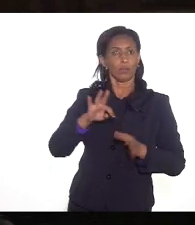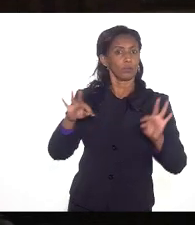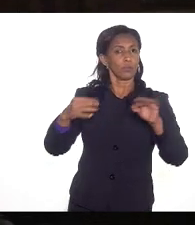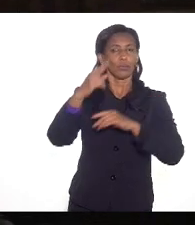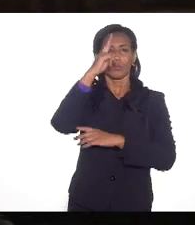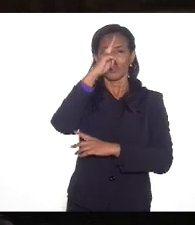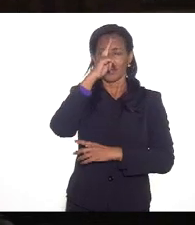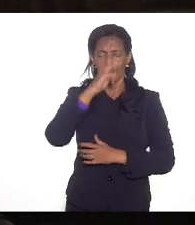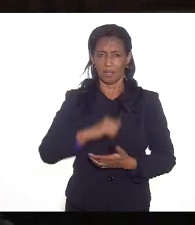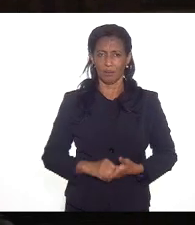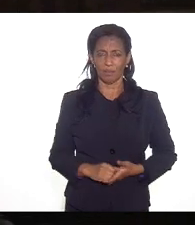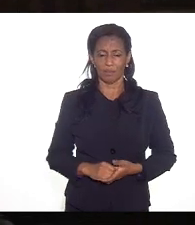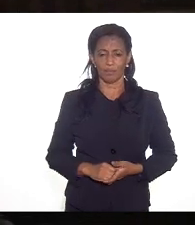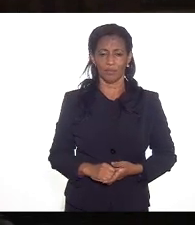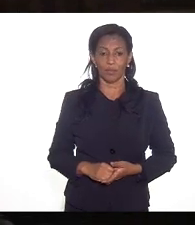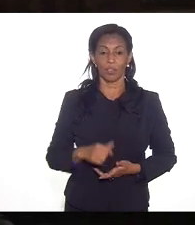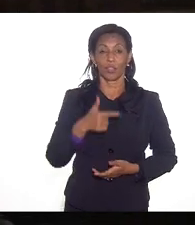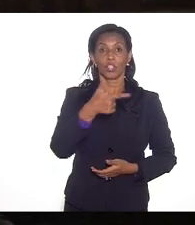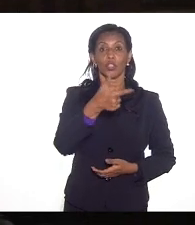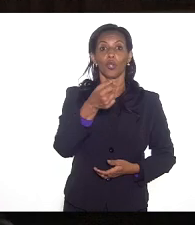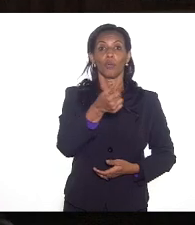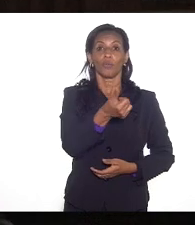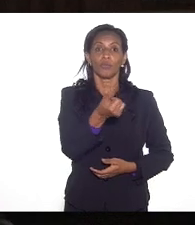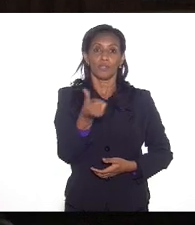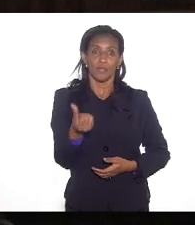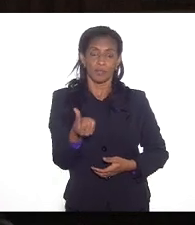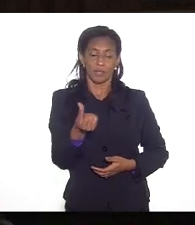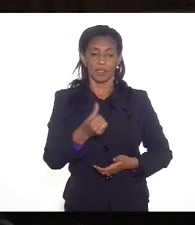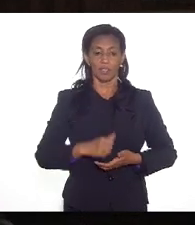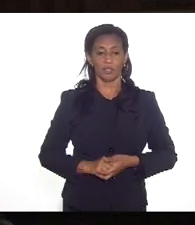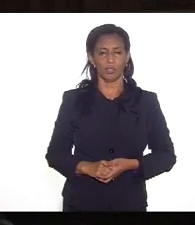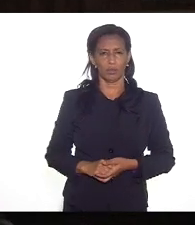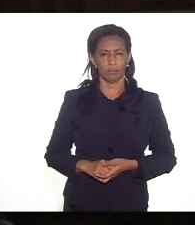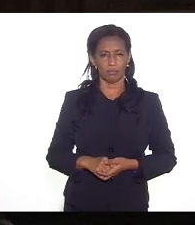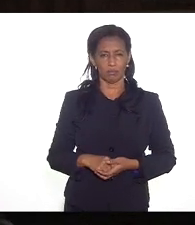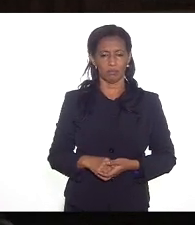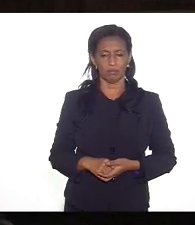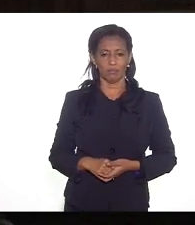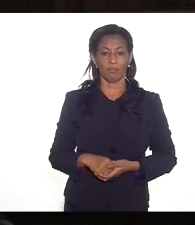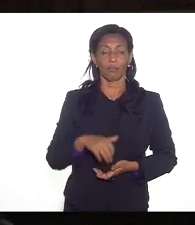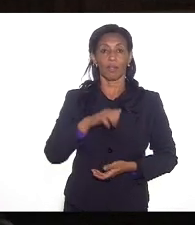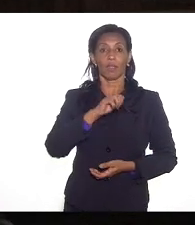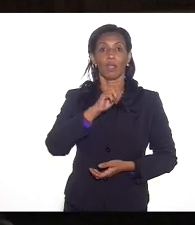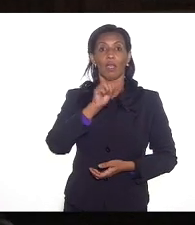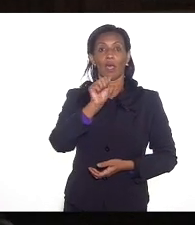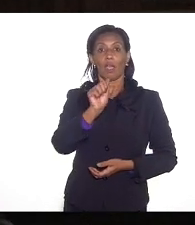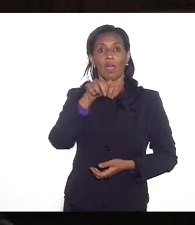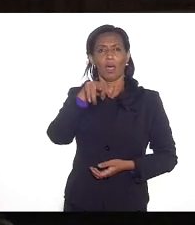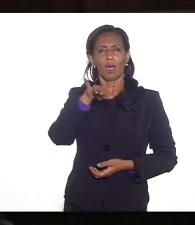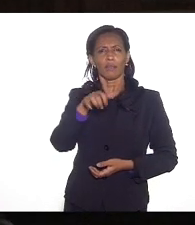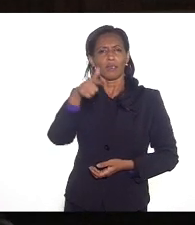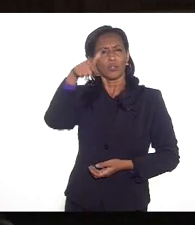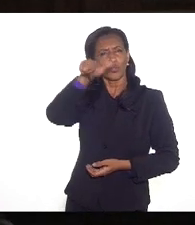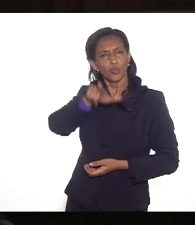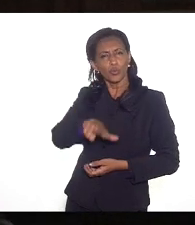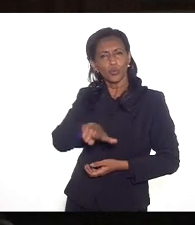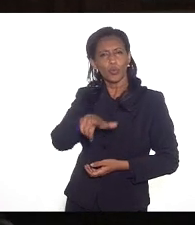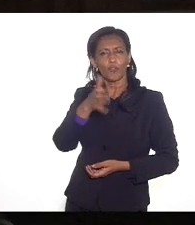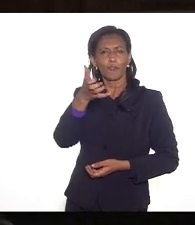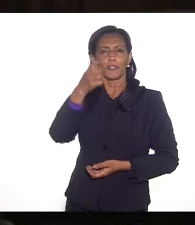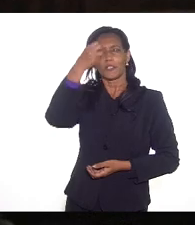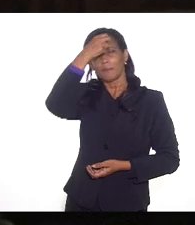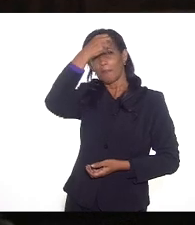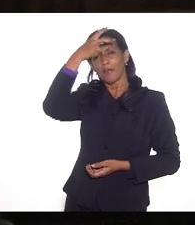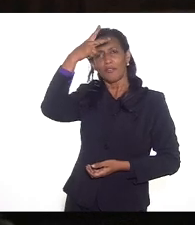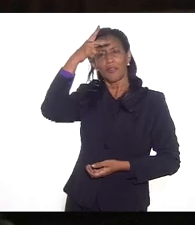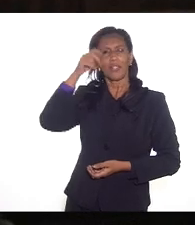aqui eu acho que em 2016 é isso Marquinhos André tentou novamente você